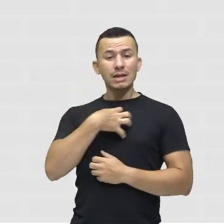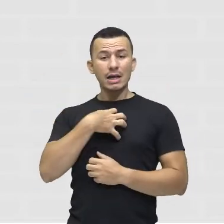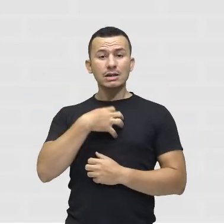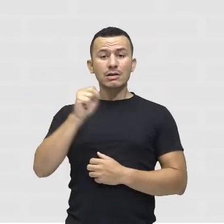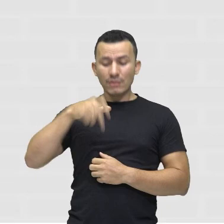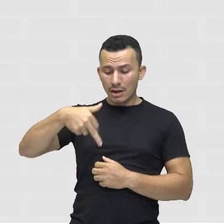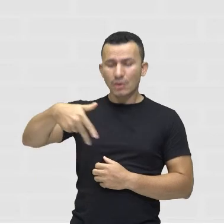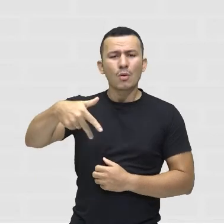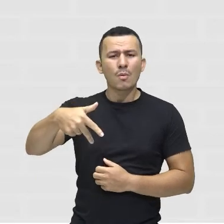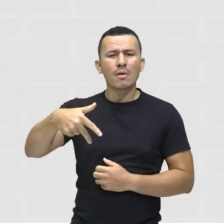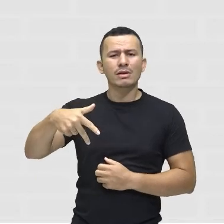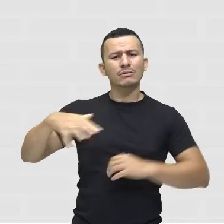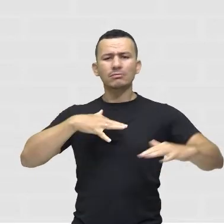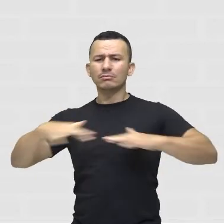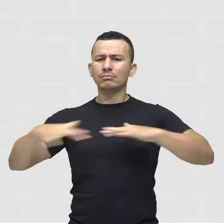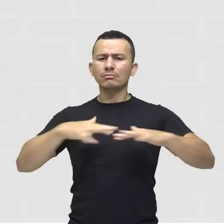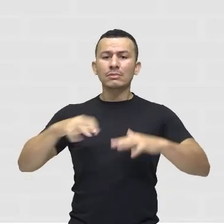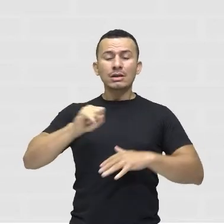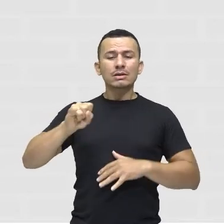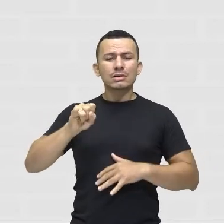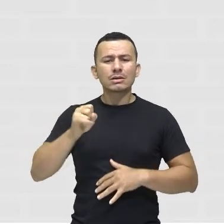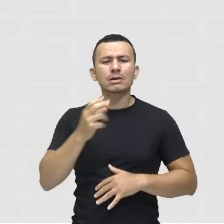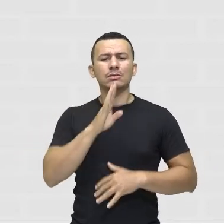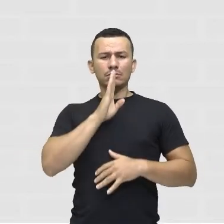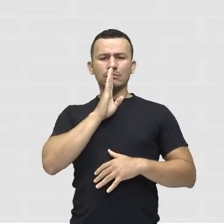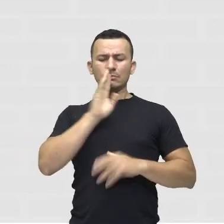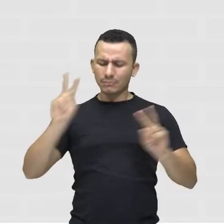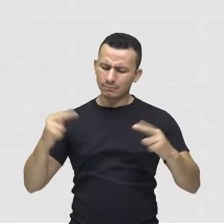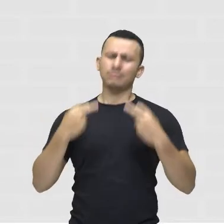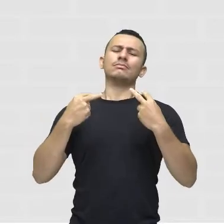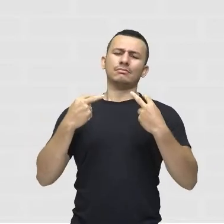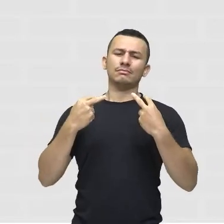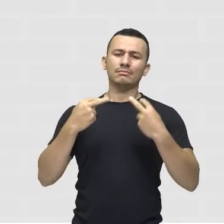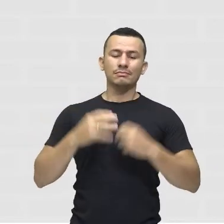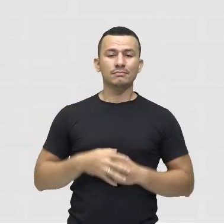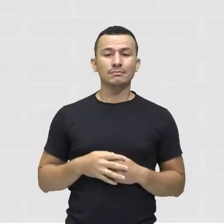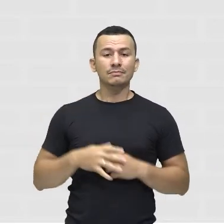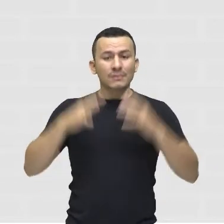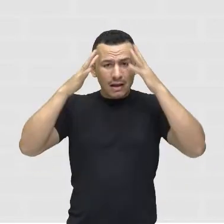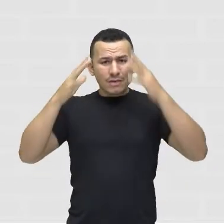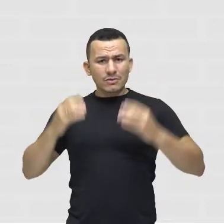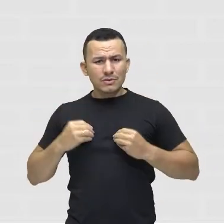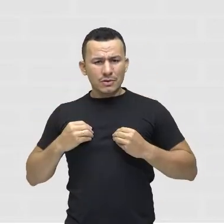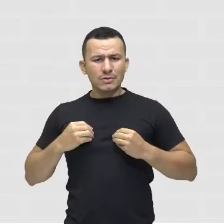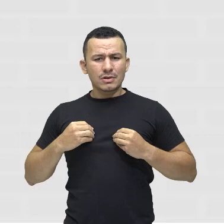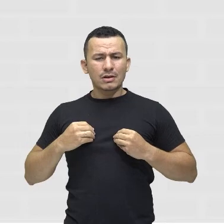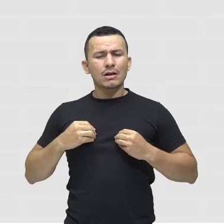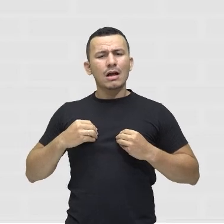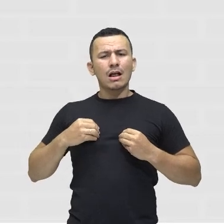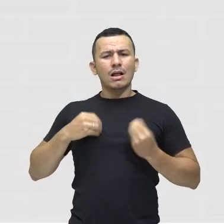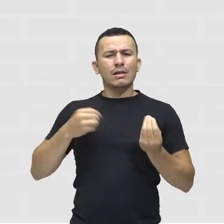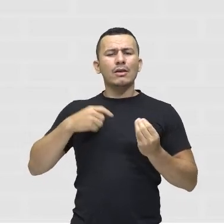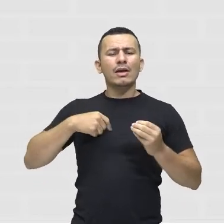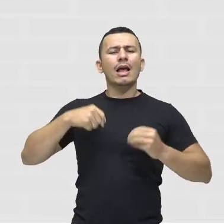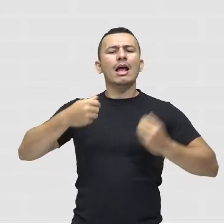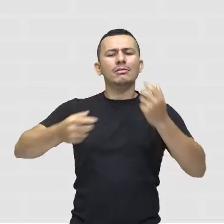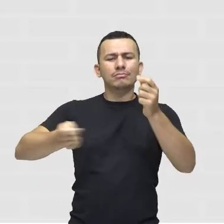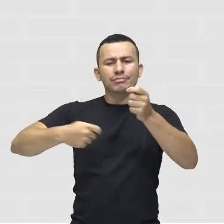anda, balança. Se não fala, olha para mim. Autista está tocando